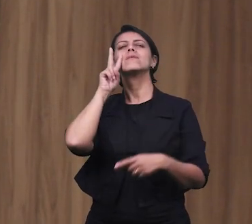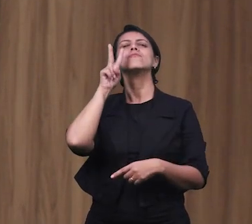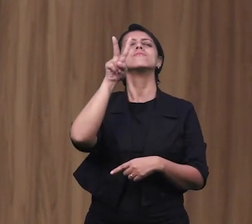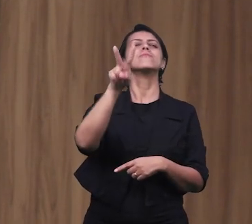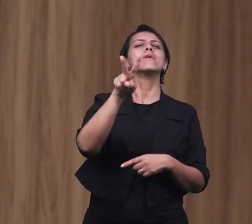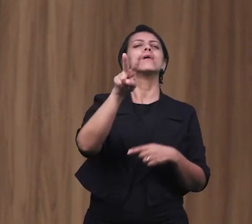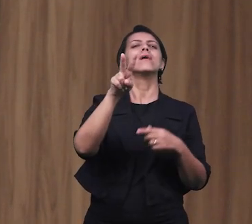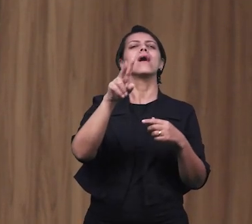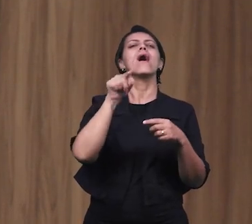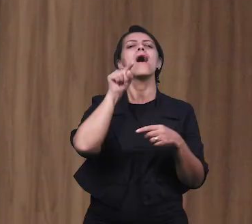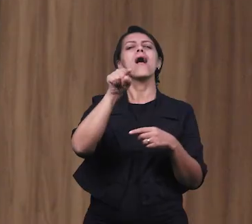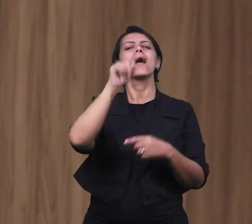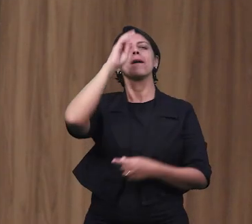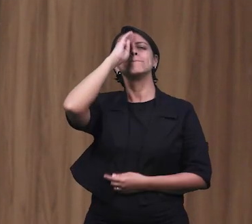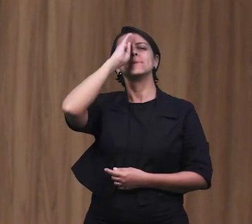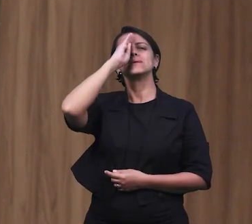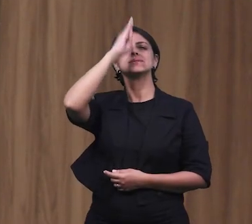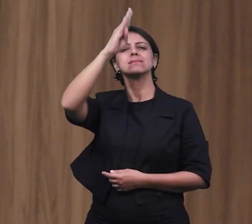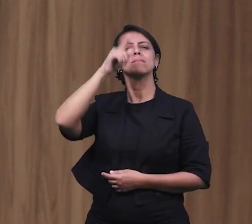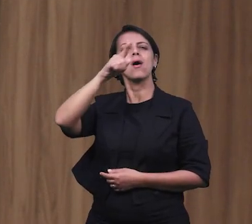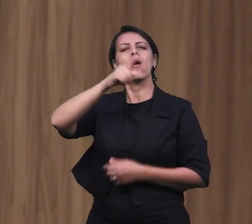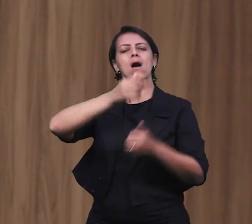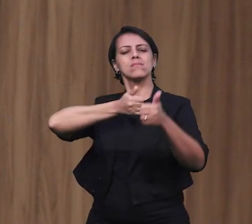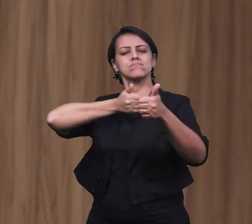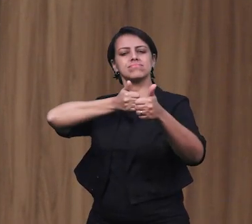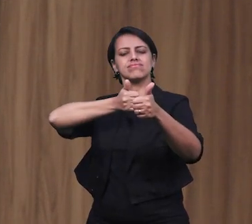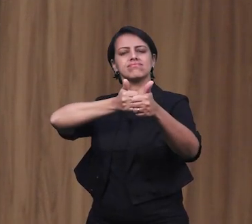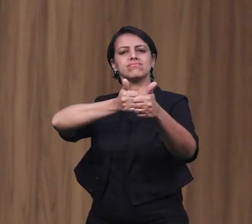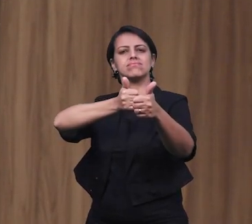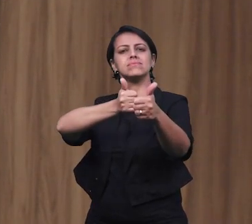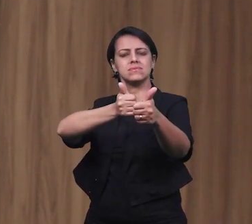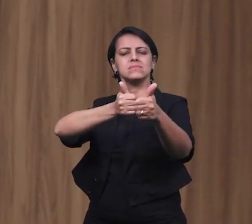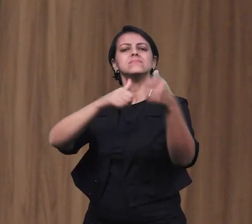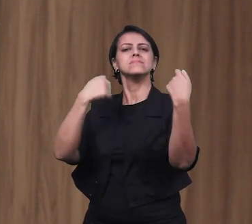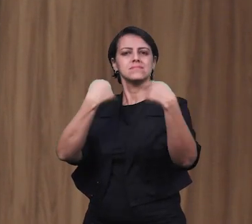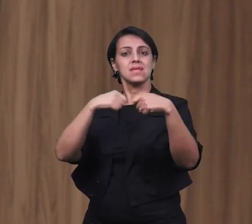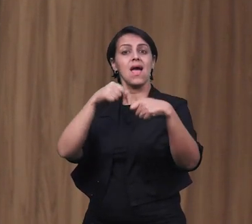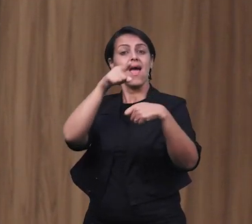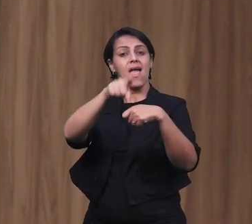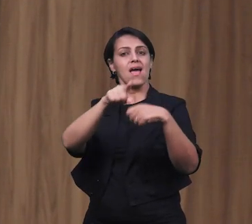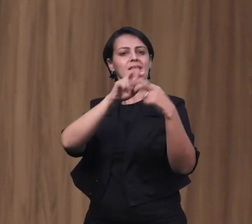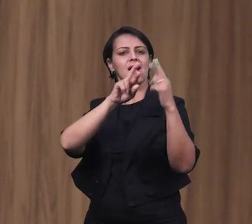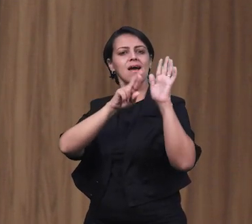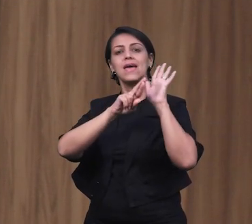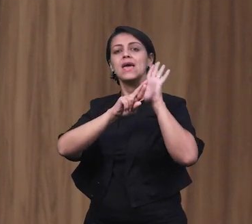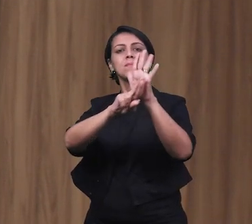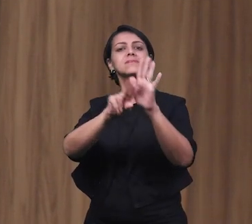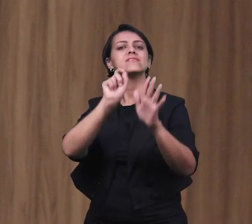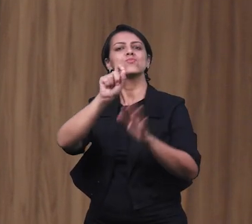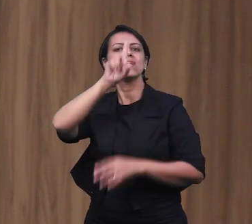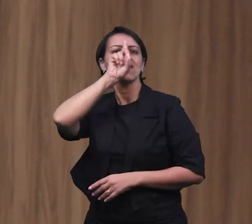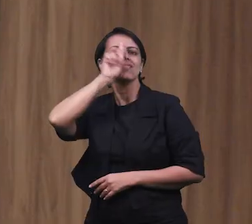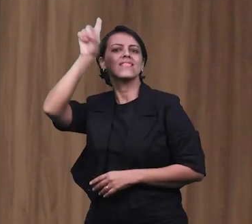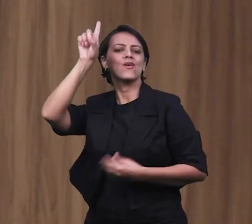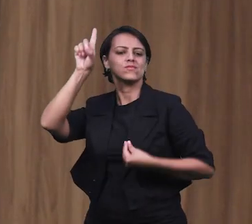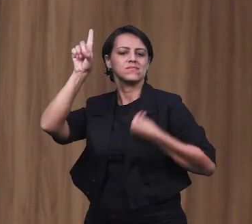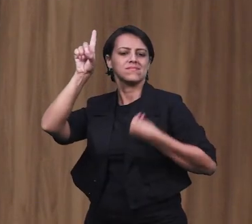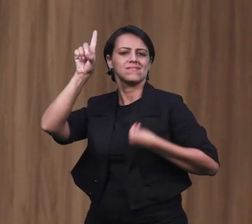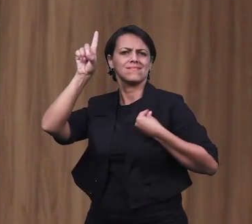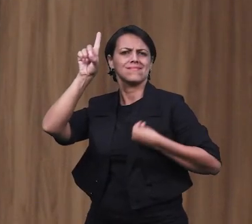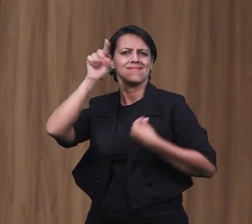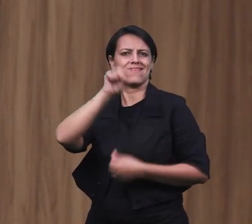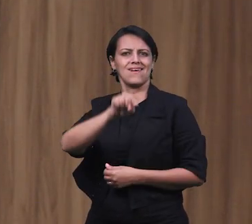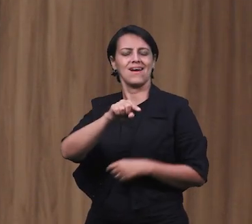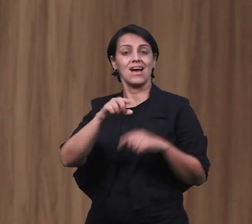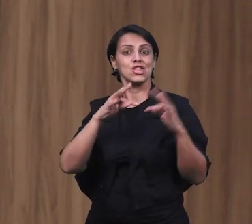ela era a peça que estava representando a presença de Deus no meio do povo. Então, todo mundo tinha